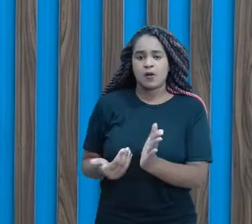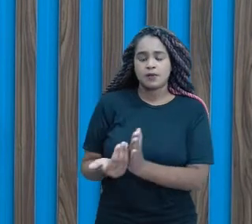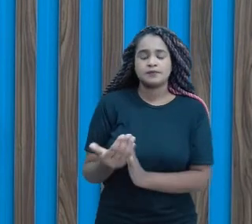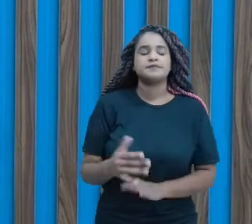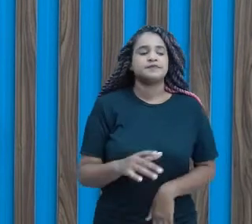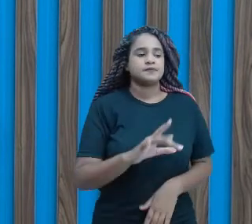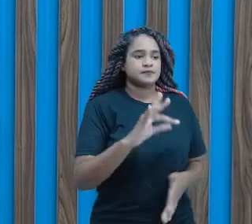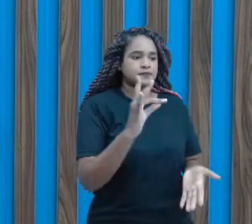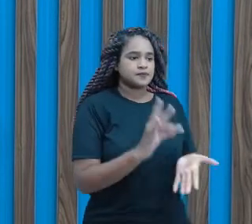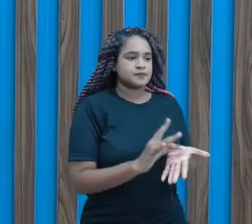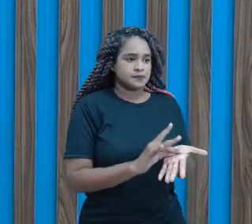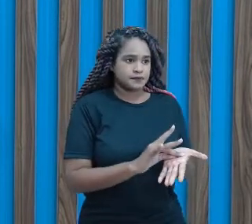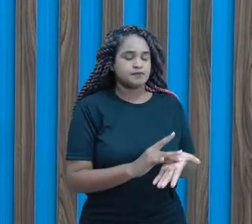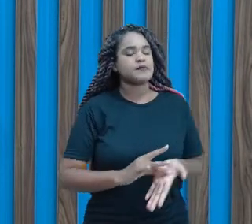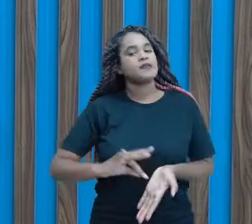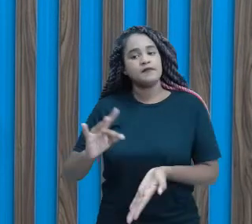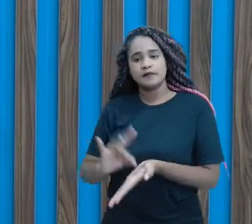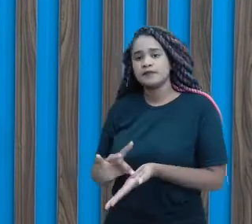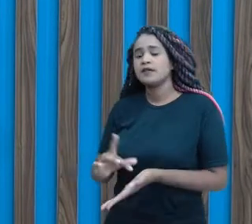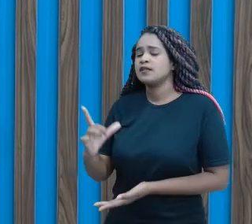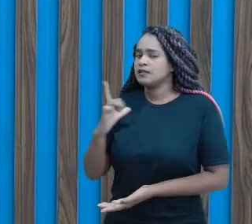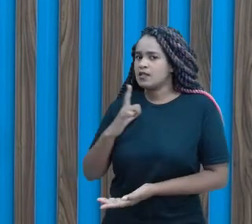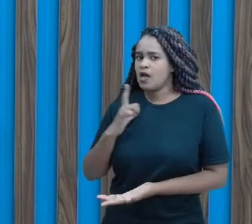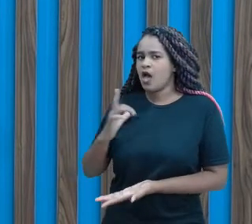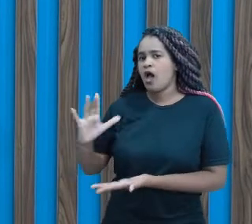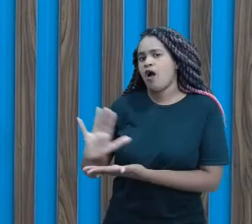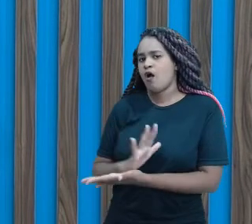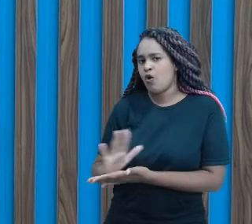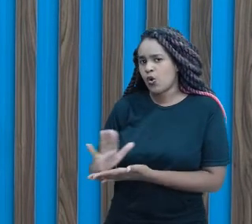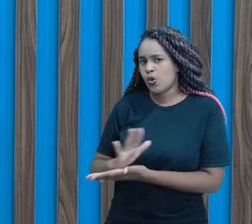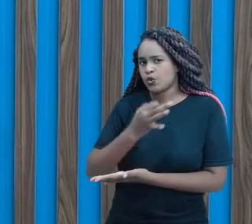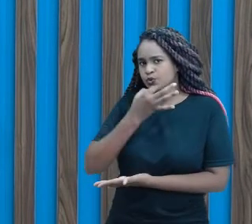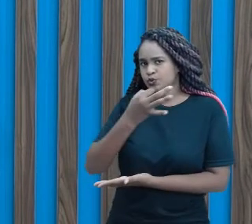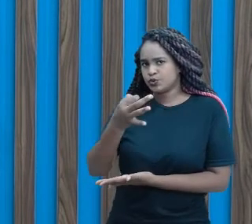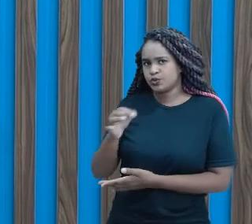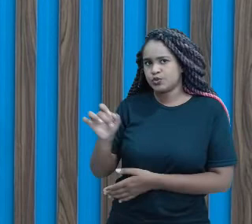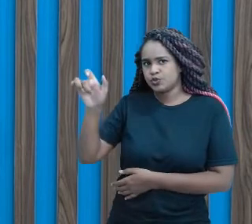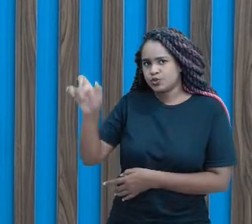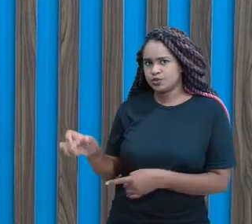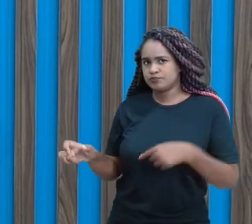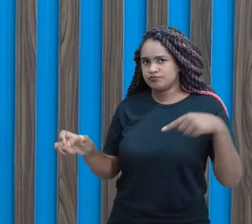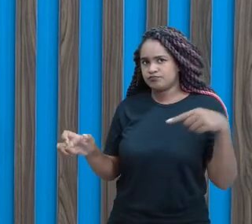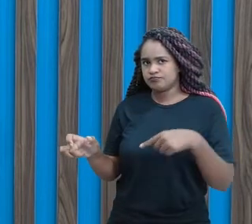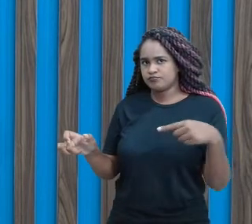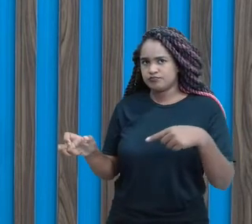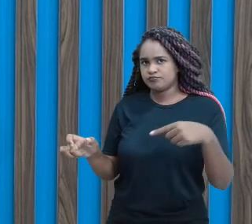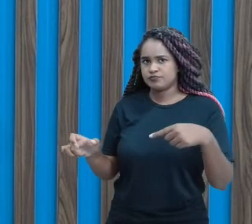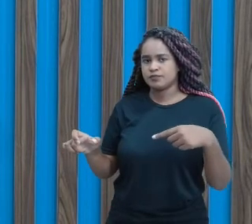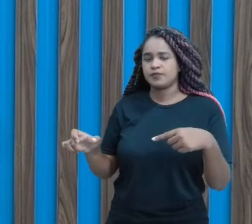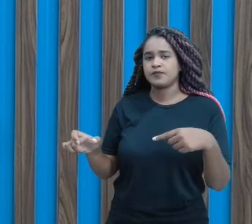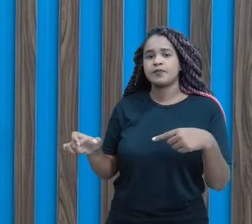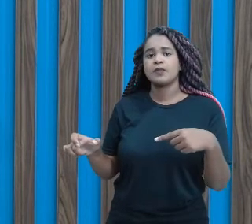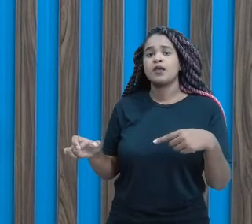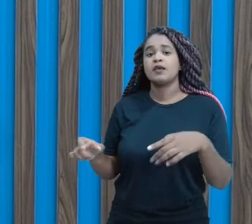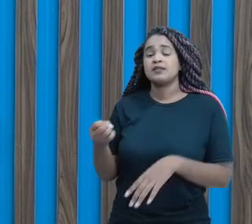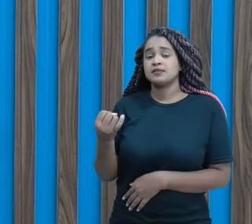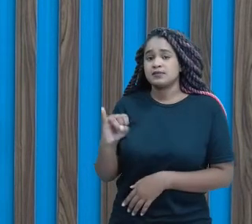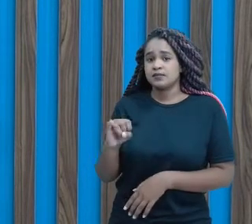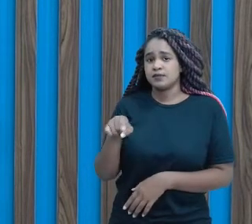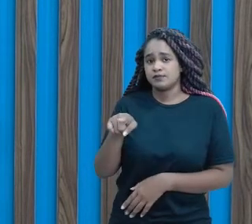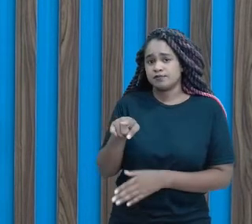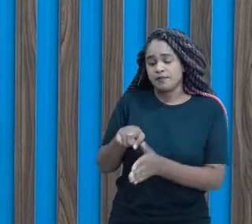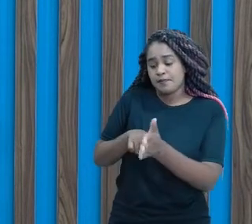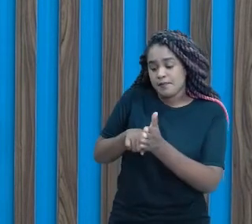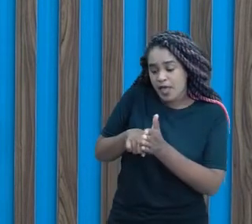que se fazem ao Gorbachev. Se você pega as fontes, né, ligadas à antiga União Soviética,